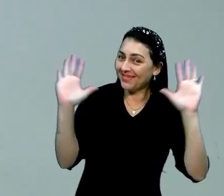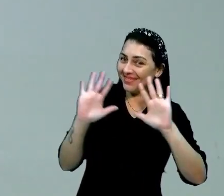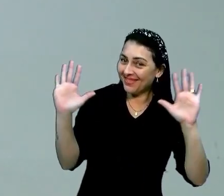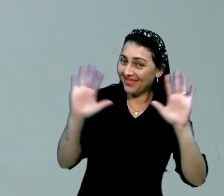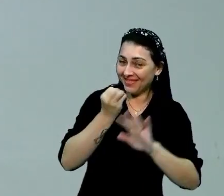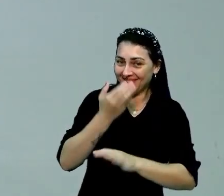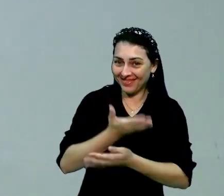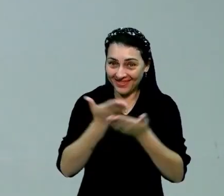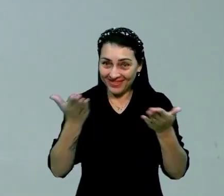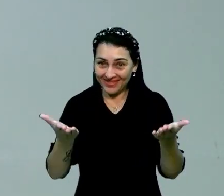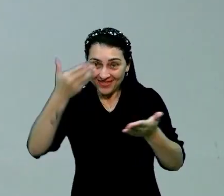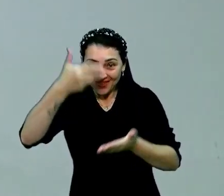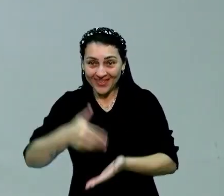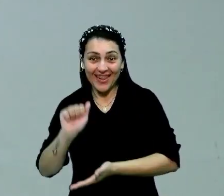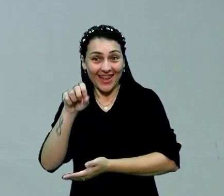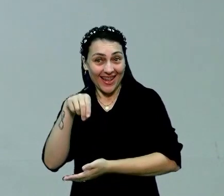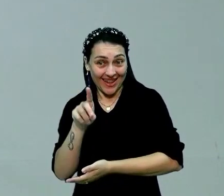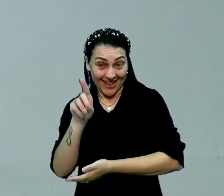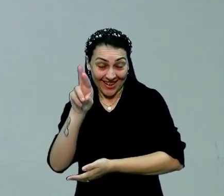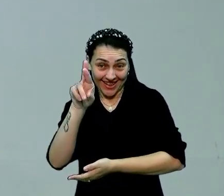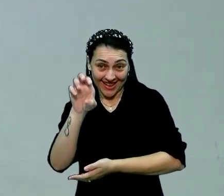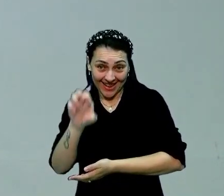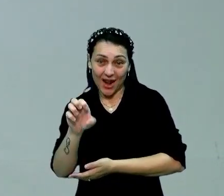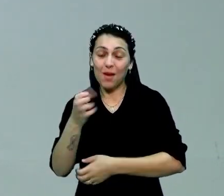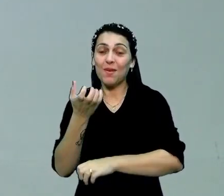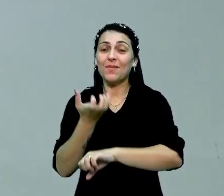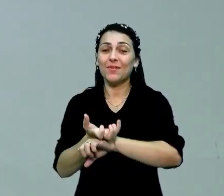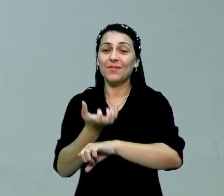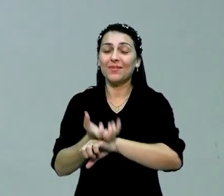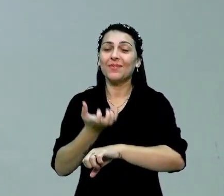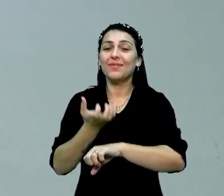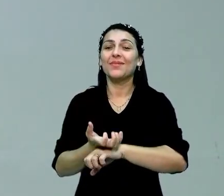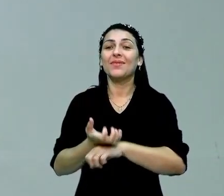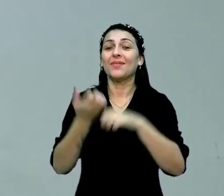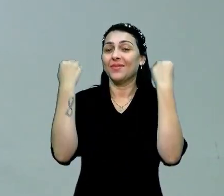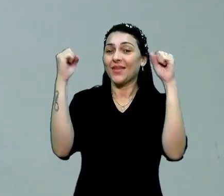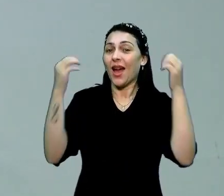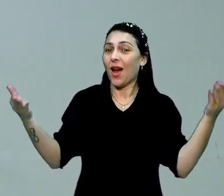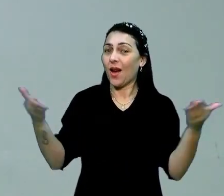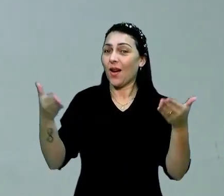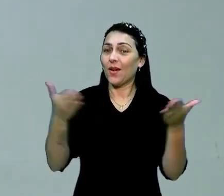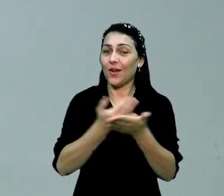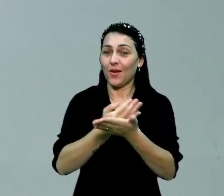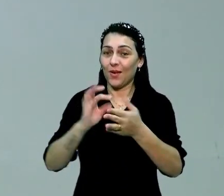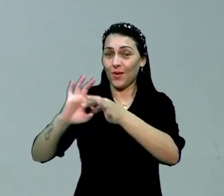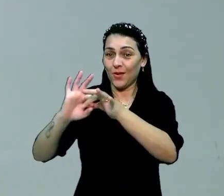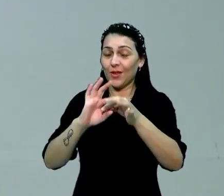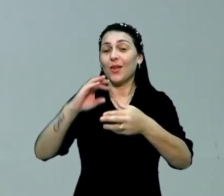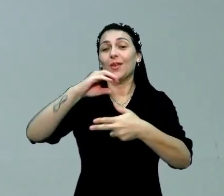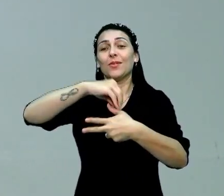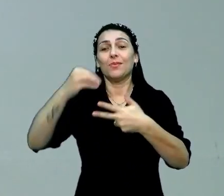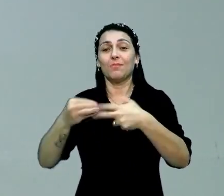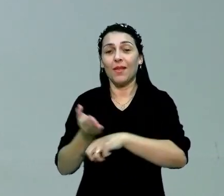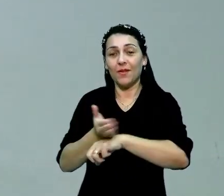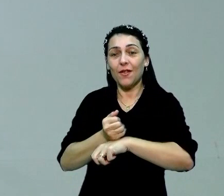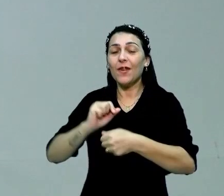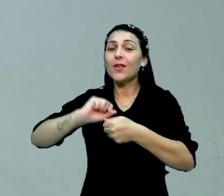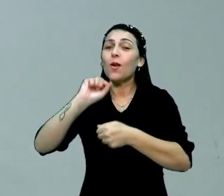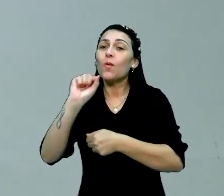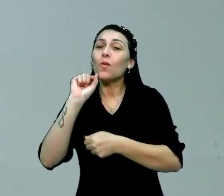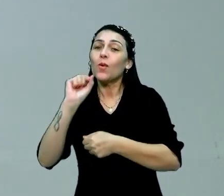Aê, tudo bom com vocês? Eu sou o André Vasconcelos, professor de Educação Física, e agora, abordando o contexto ainda do pré-ENEM, a gente vai fazer o